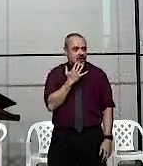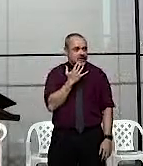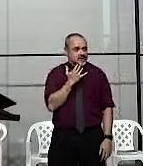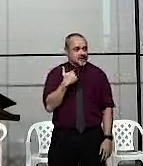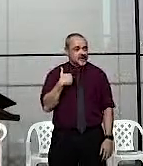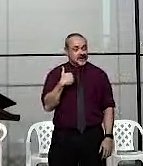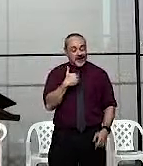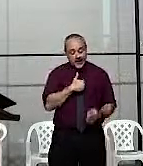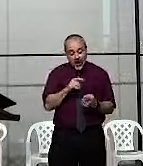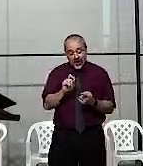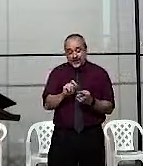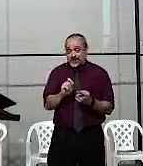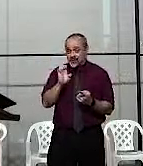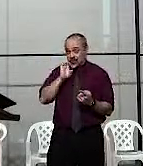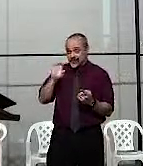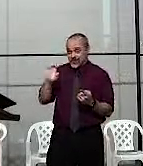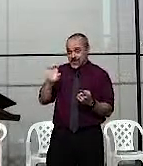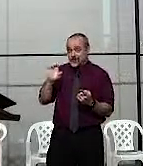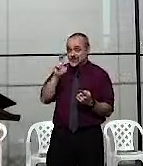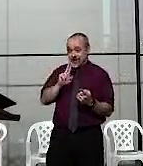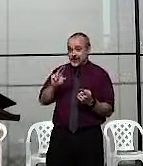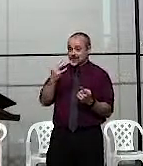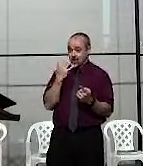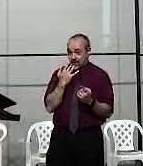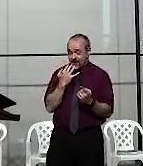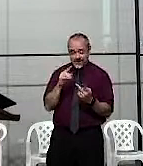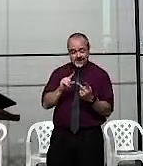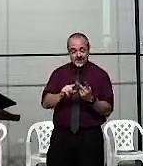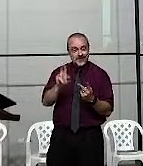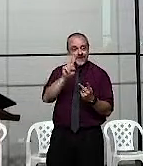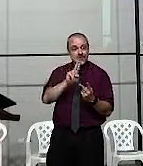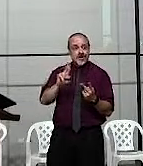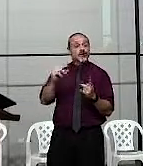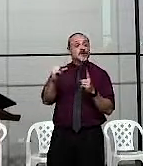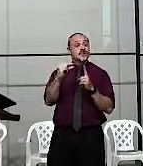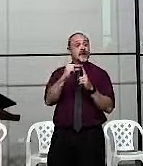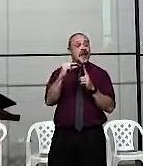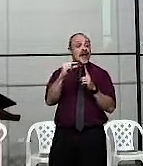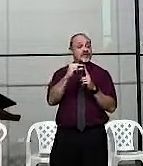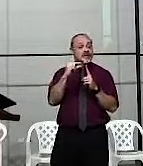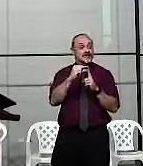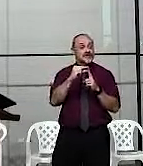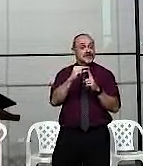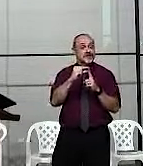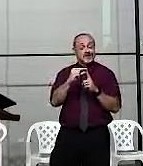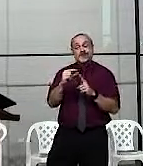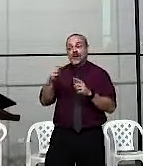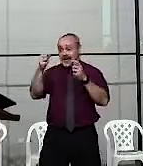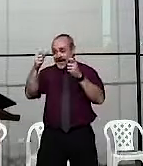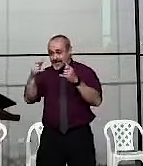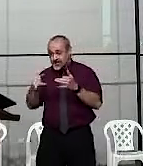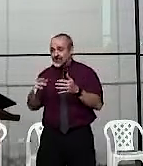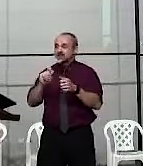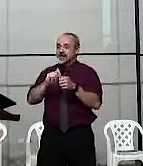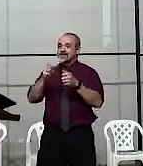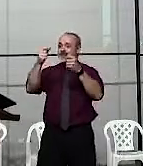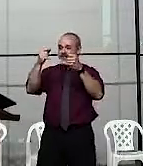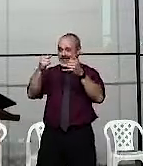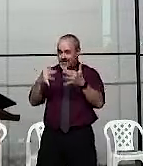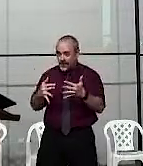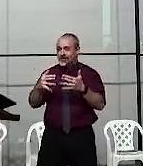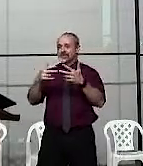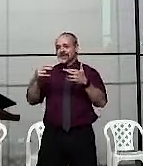das cores. E nós fazemos o Evangelho usando as cores e usando as palavras para fazer